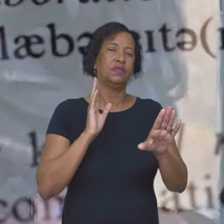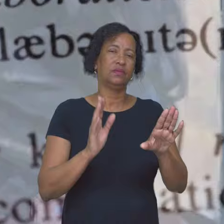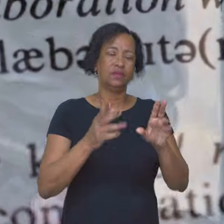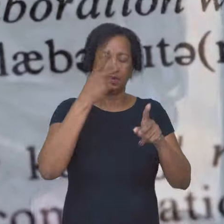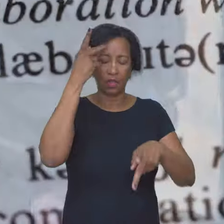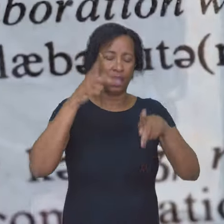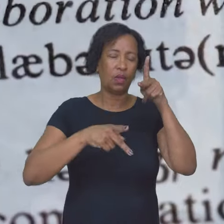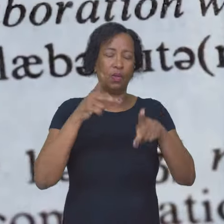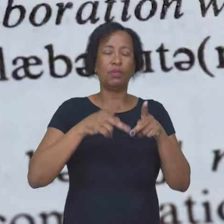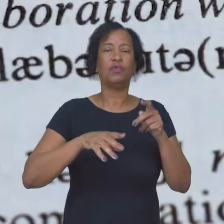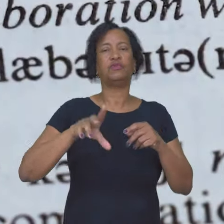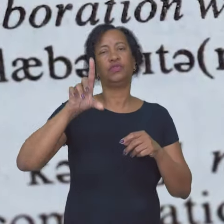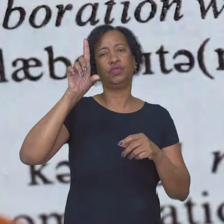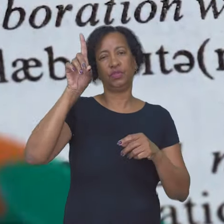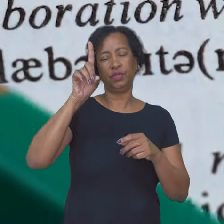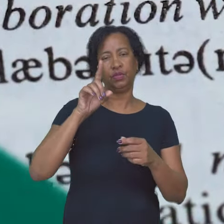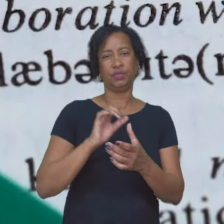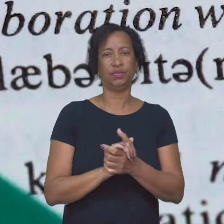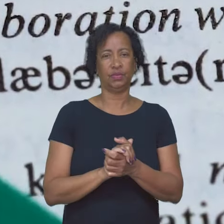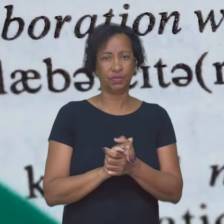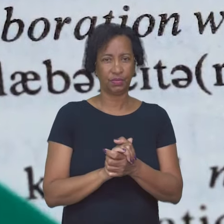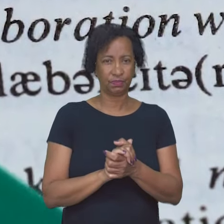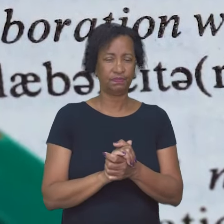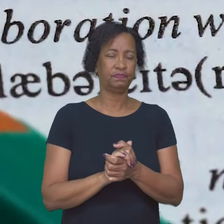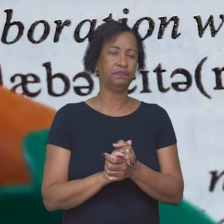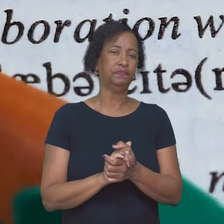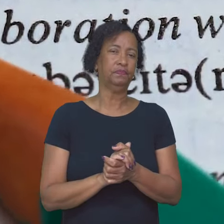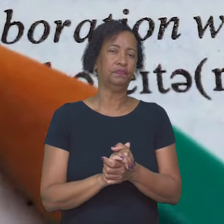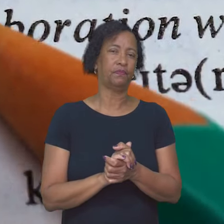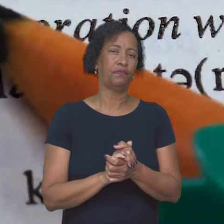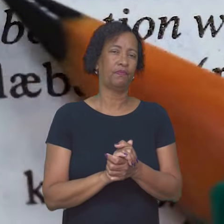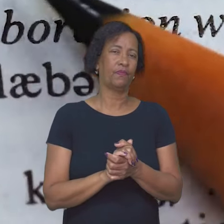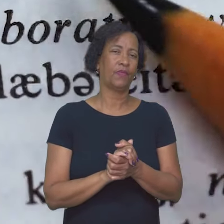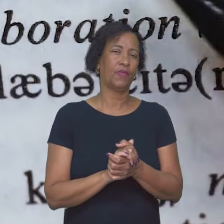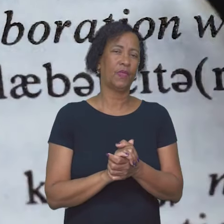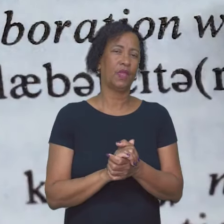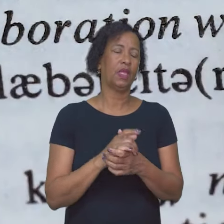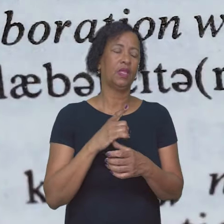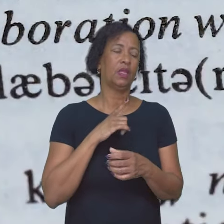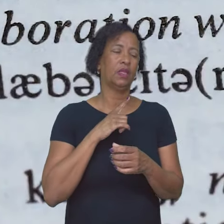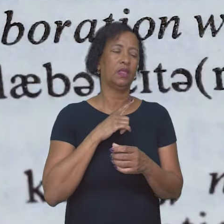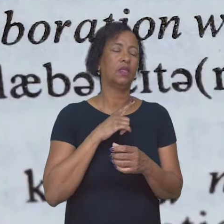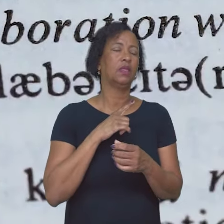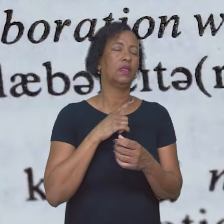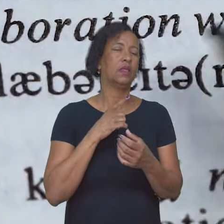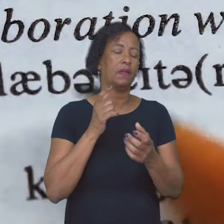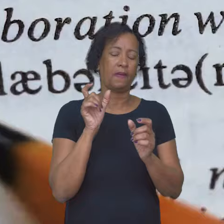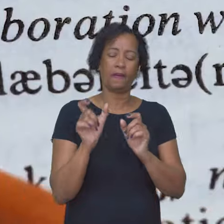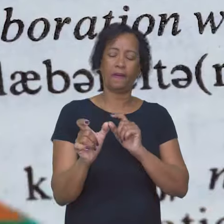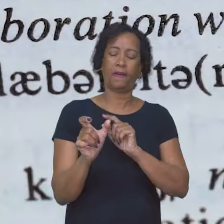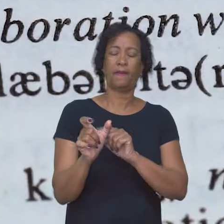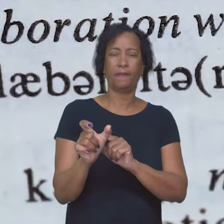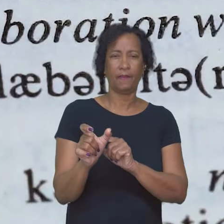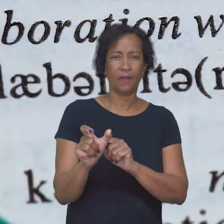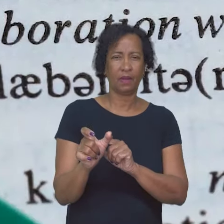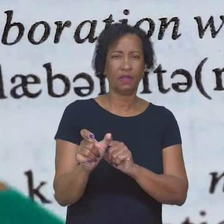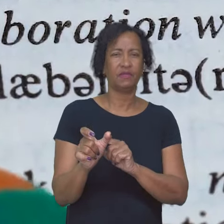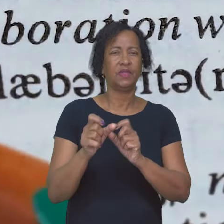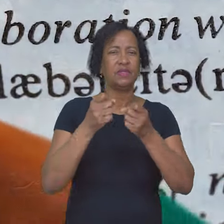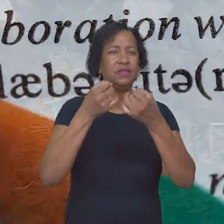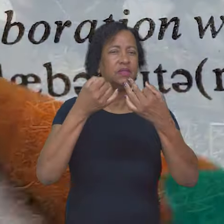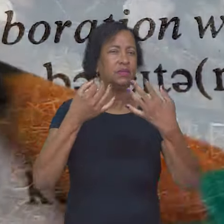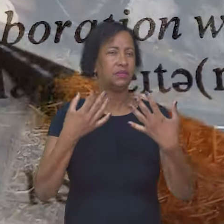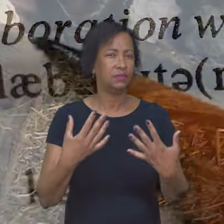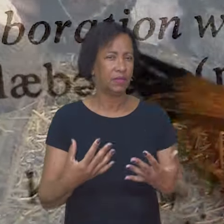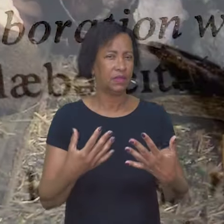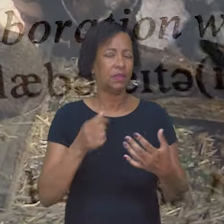Deus tinha instituído a lei do parente Redentor conhecida em hebraico pela palavra goel que dizia que